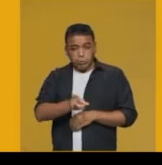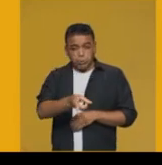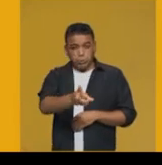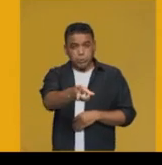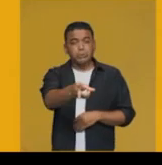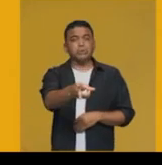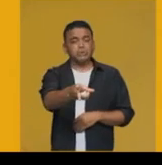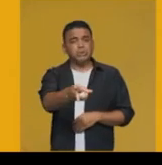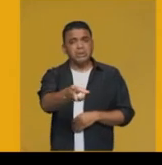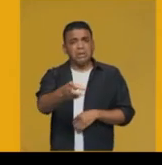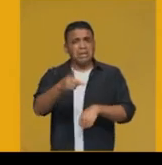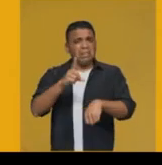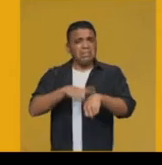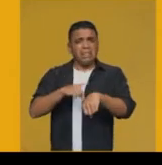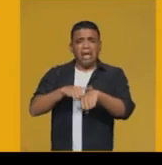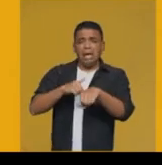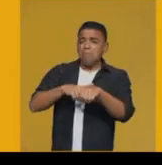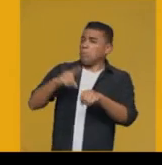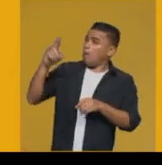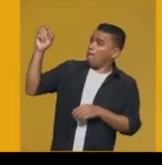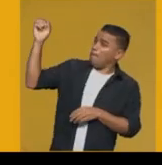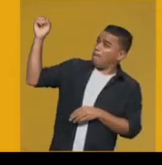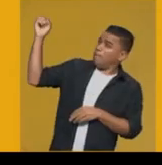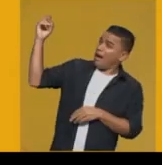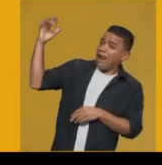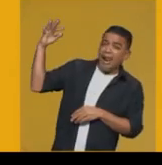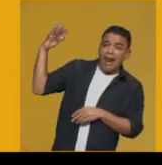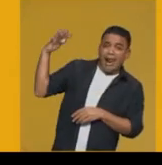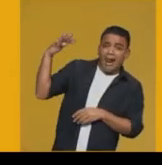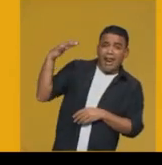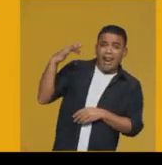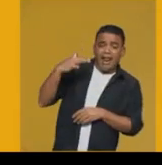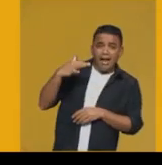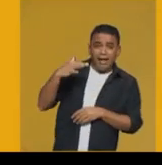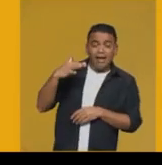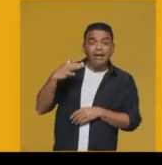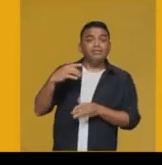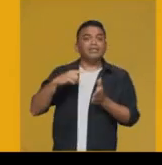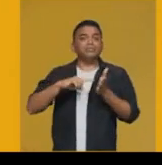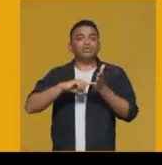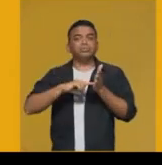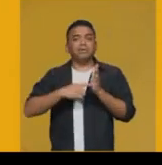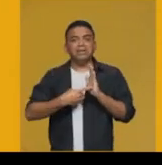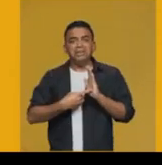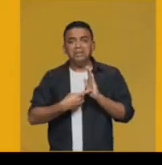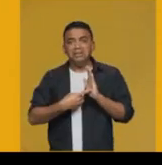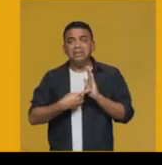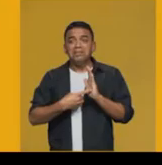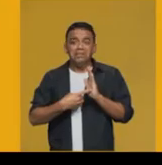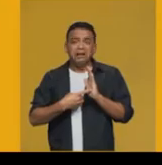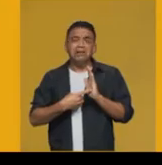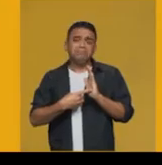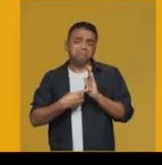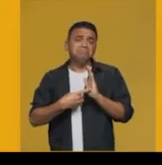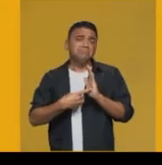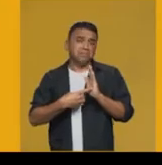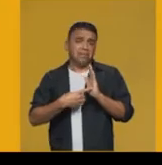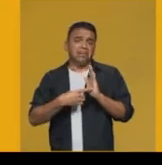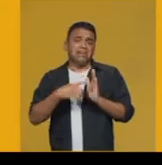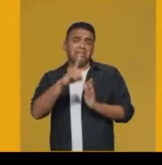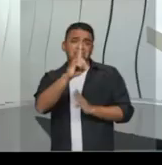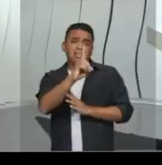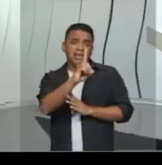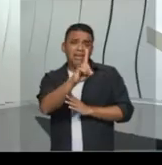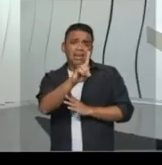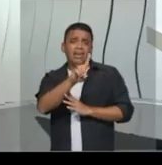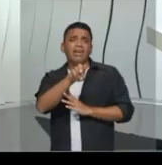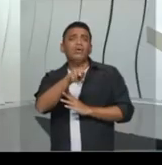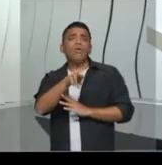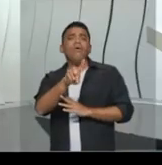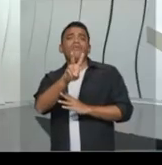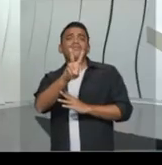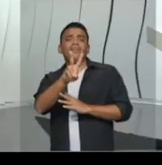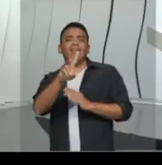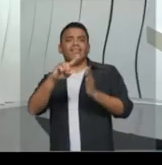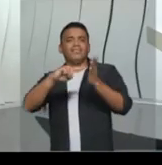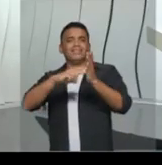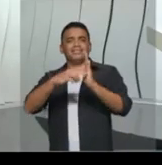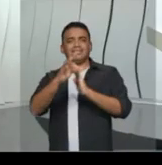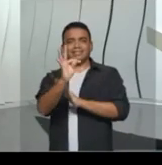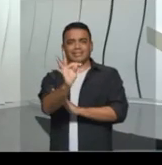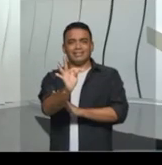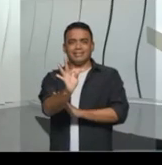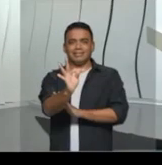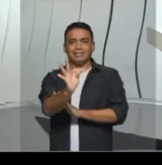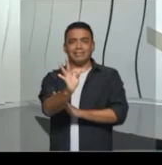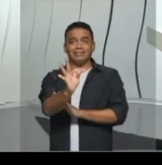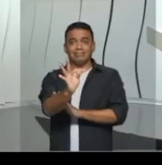que ela deve caminhar, basta eu multiplicar o valor da velocidade da luz de 300.000 km por segundo por esse